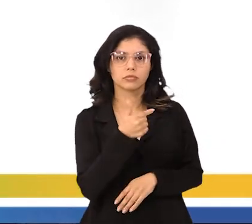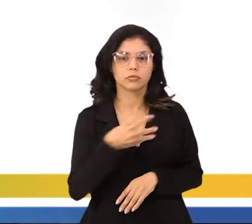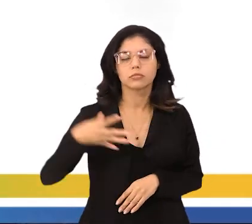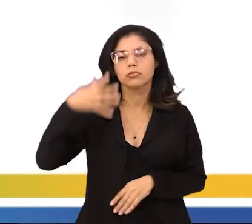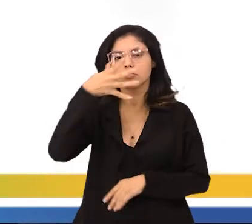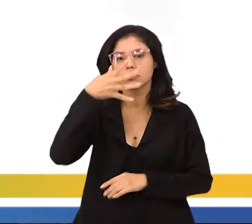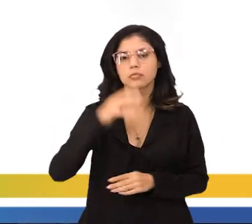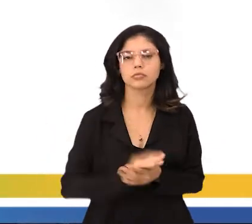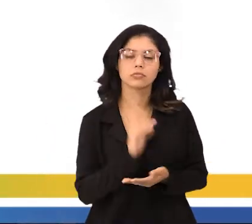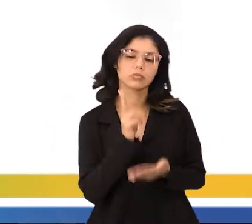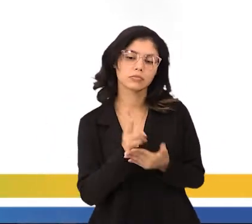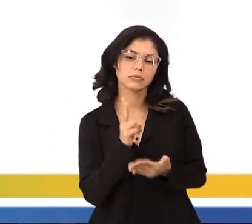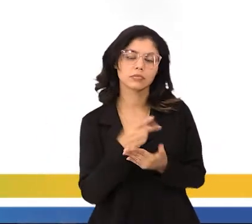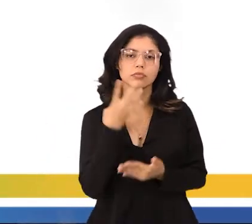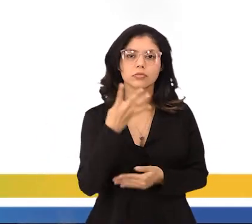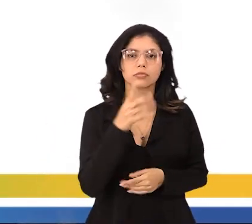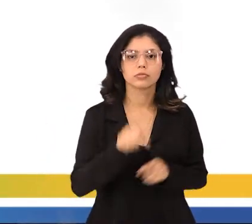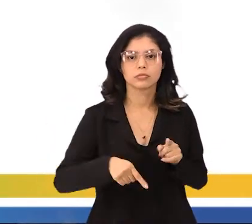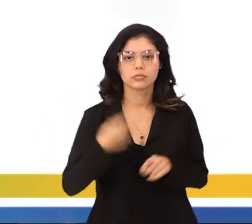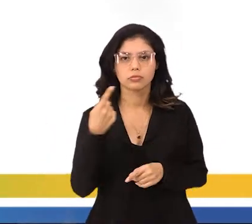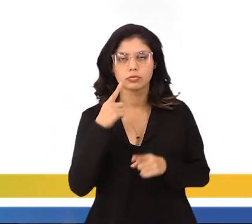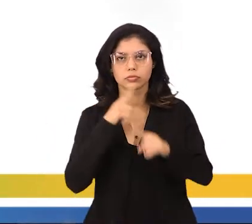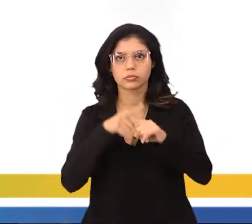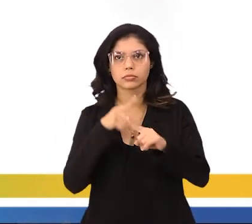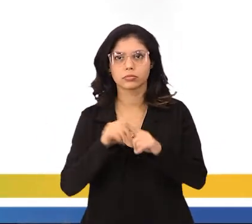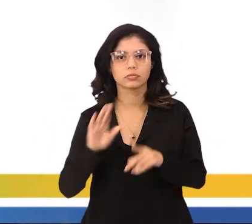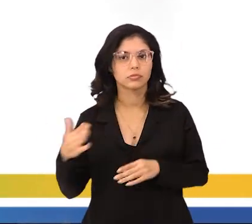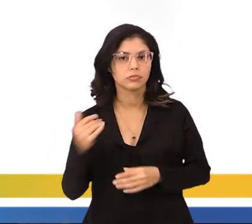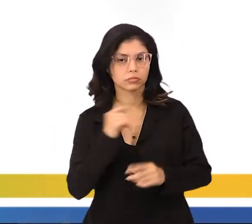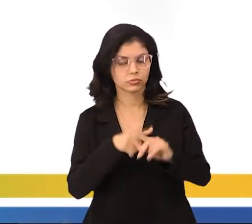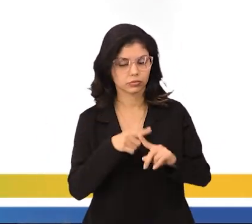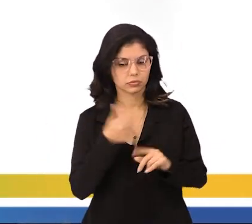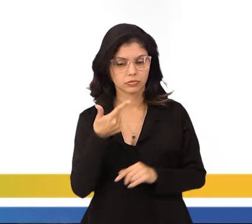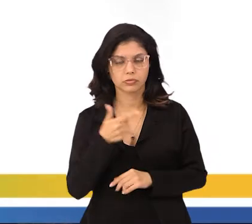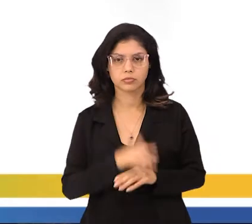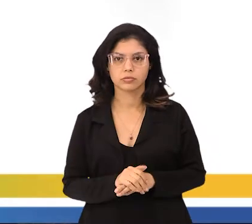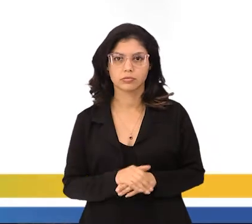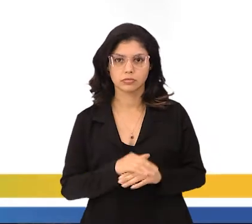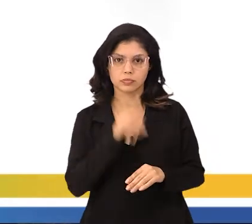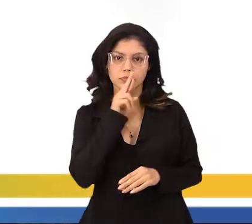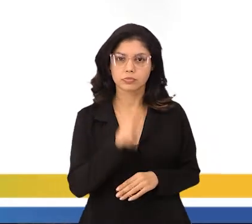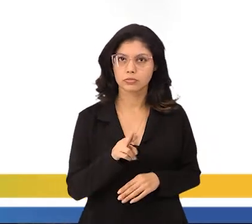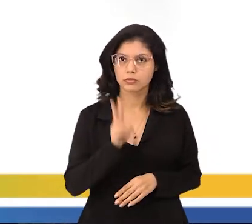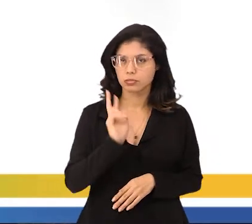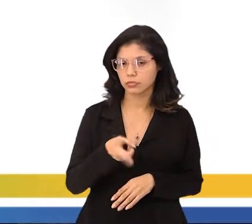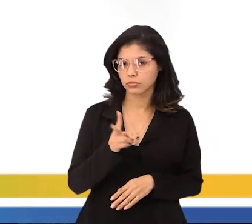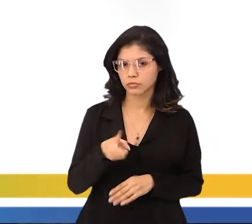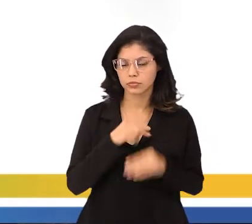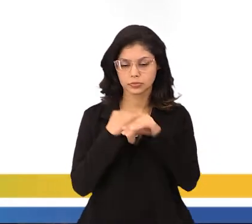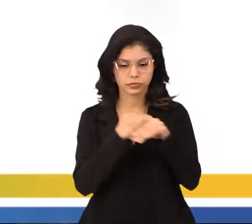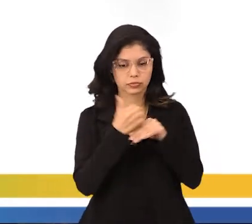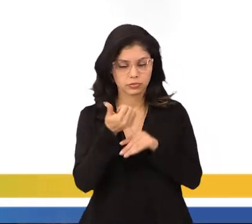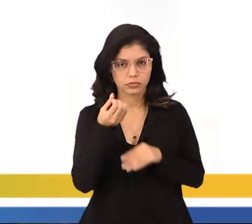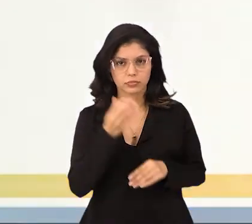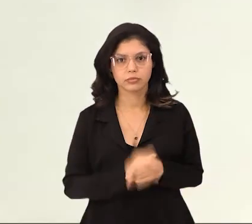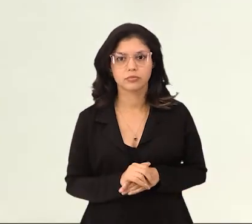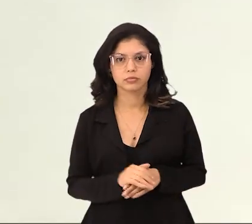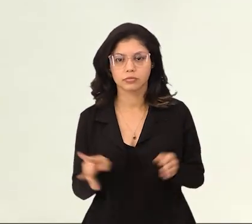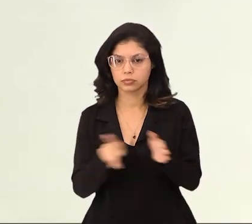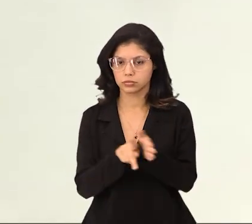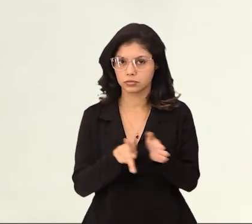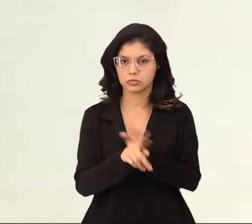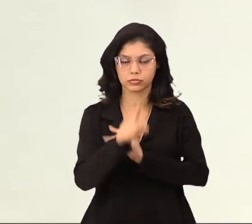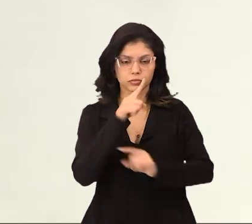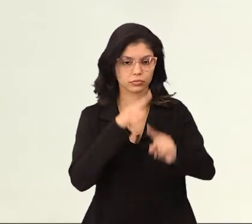sendo multiplicado com ele mesmo 4 vezes. E quando eu multiplico, o resultado é igual a 16. Então, ao invés de